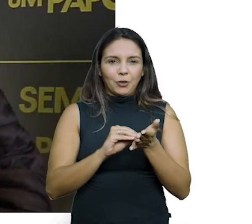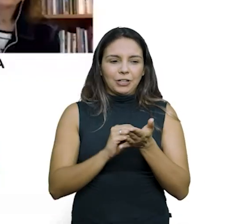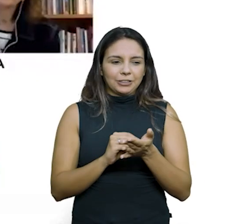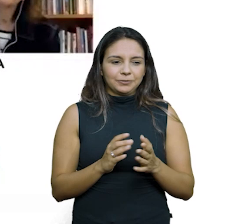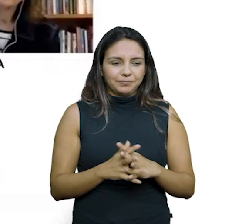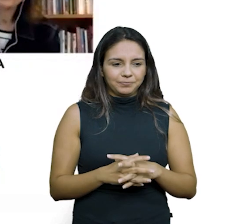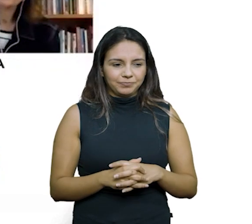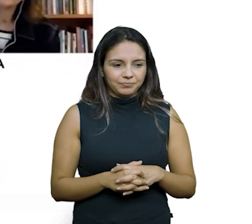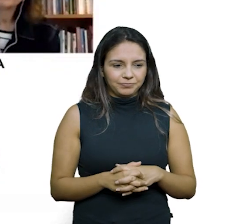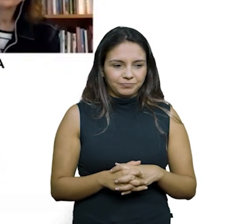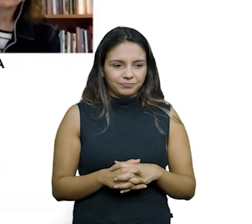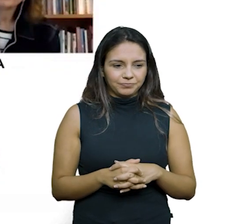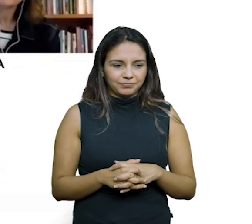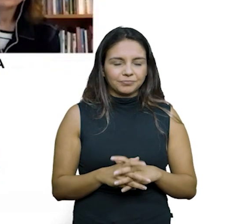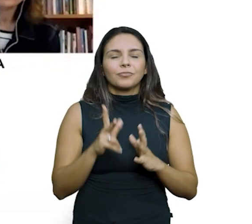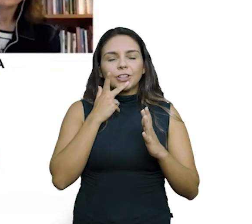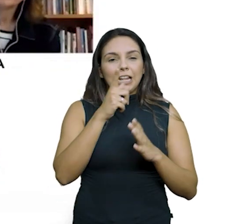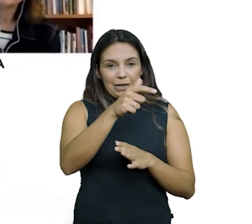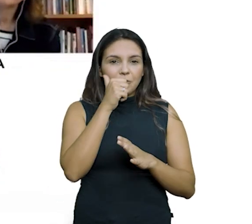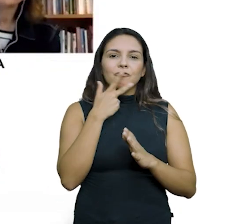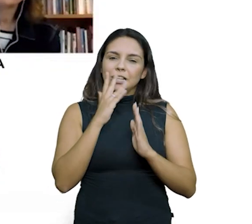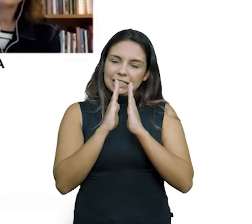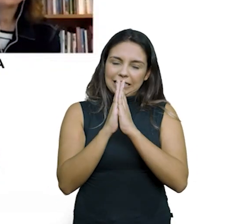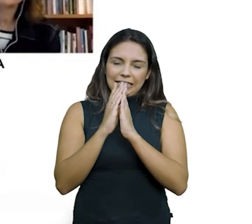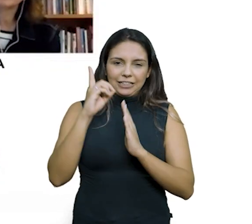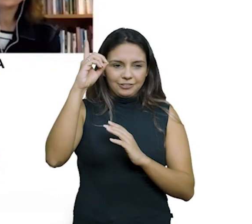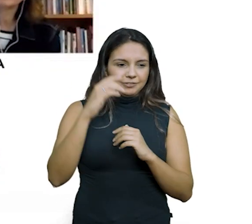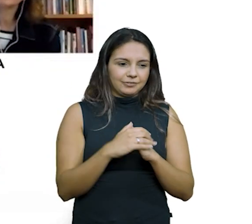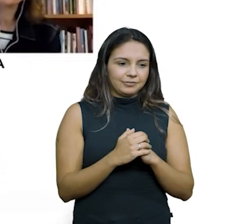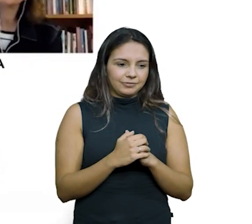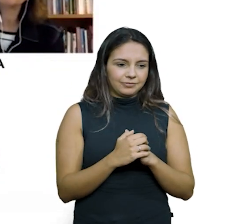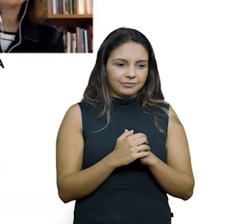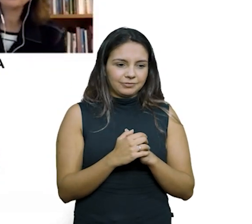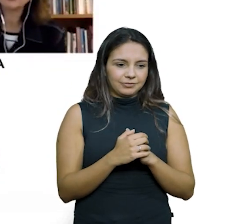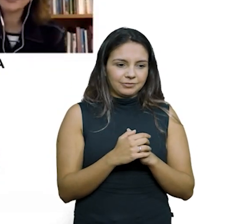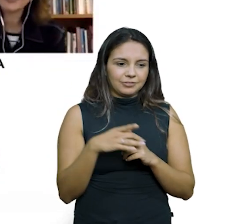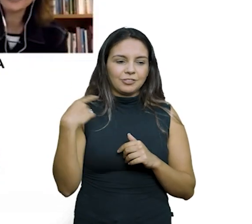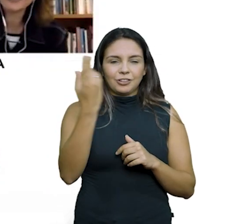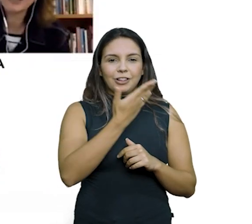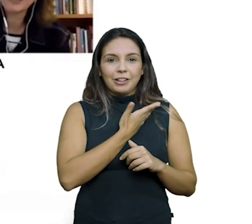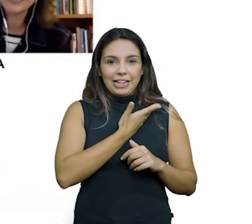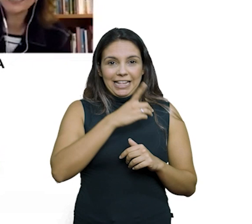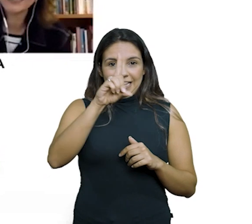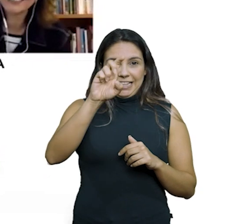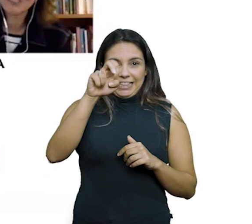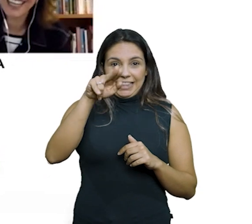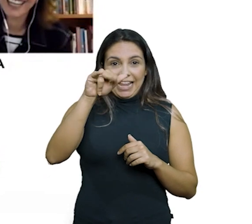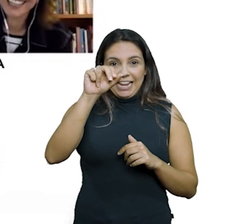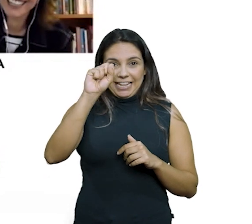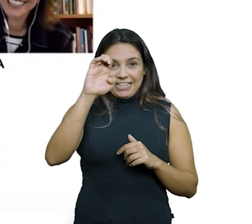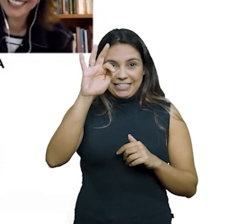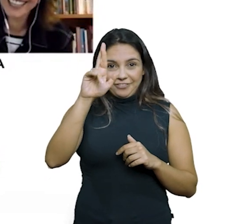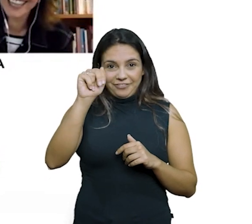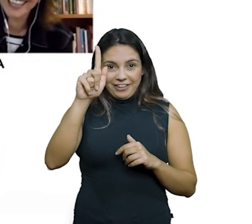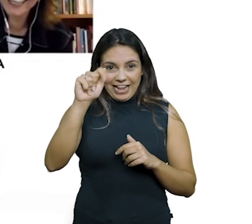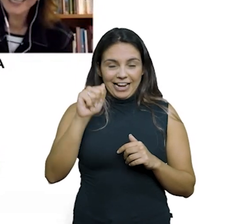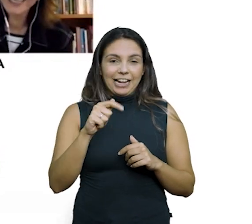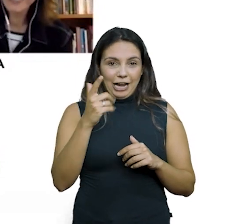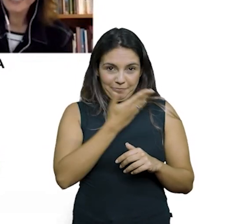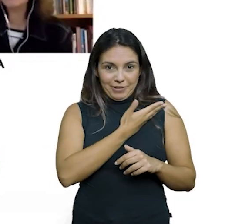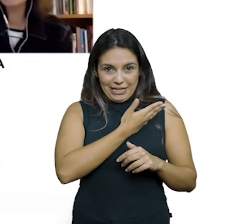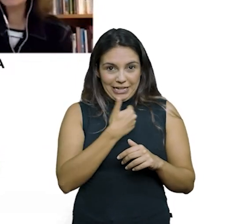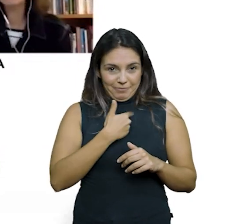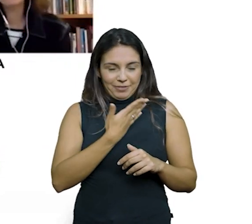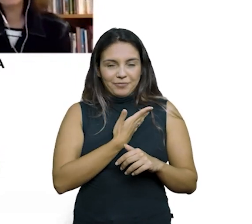muito. Se Deus quiser. Estou lembrando da nossa querida amiga Denise Fraga, né? A